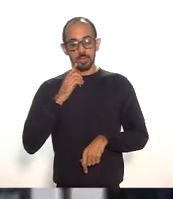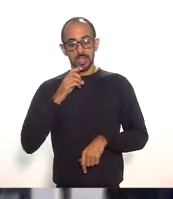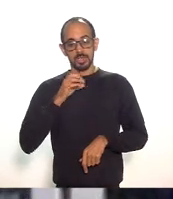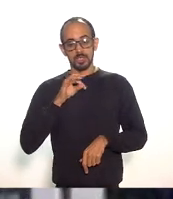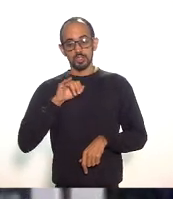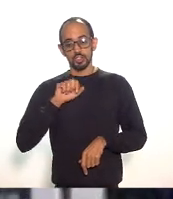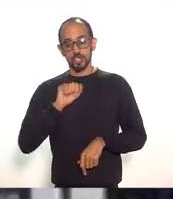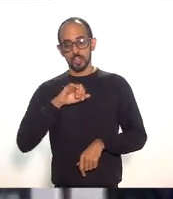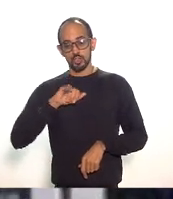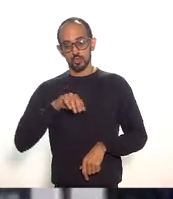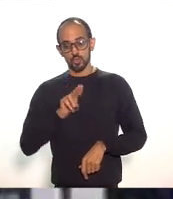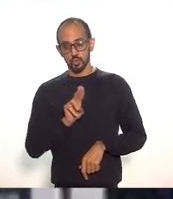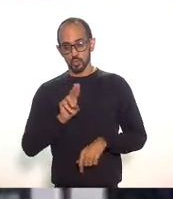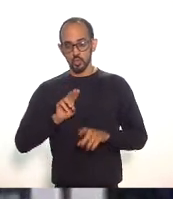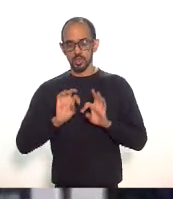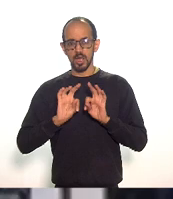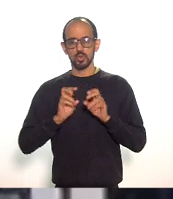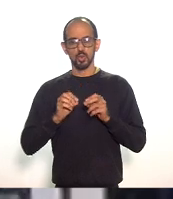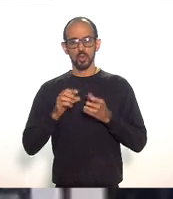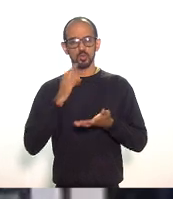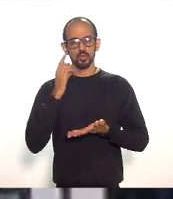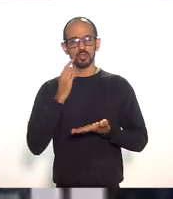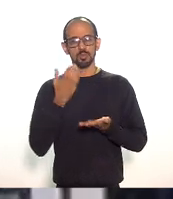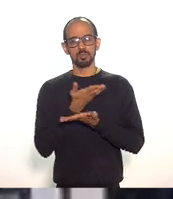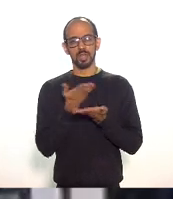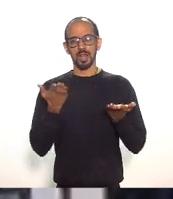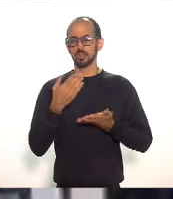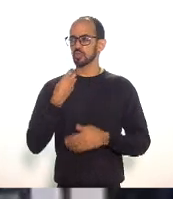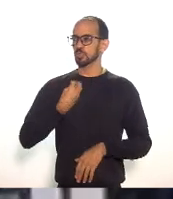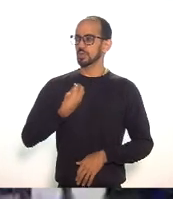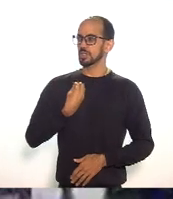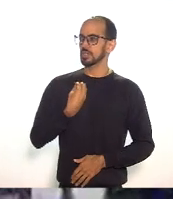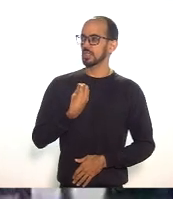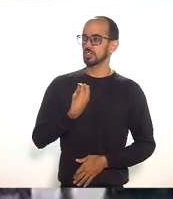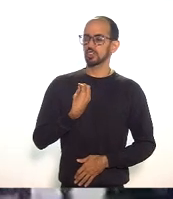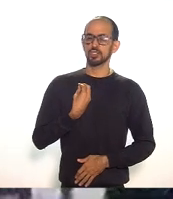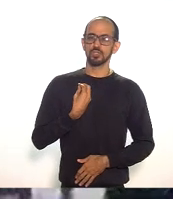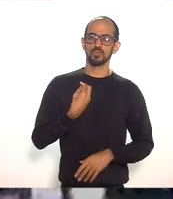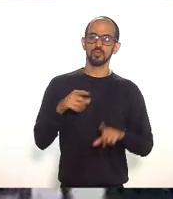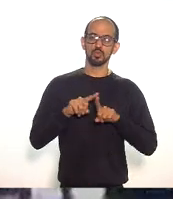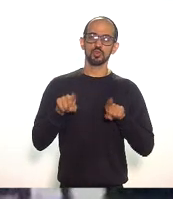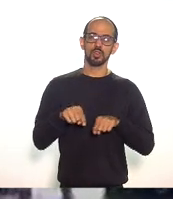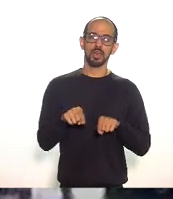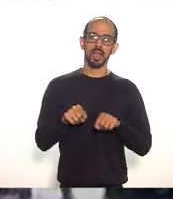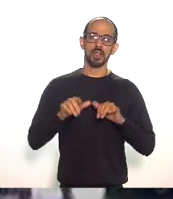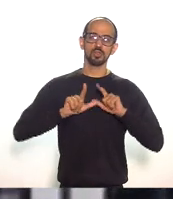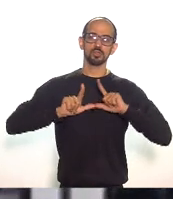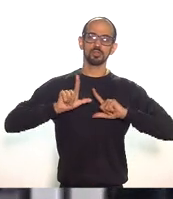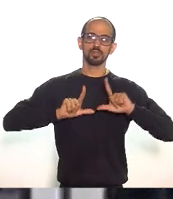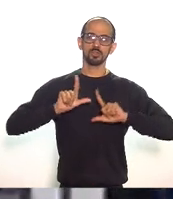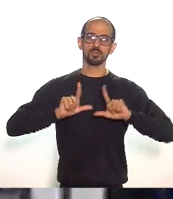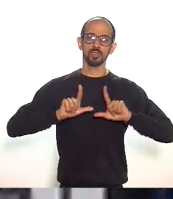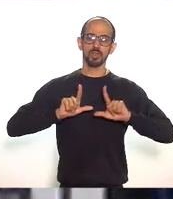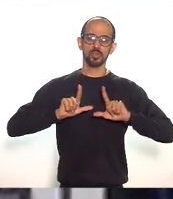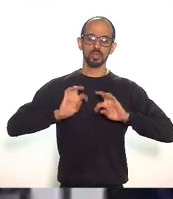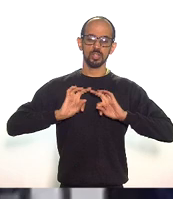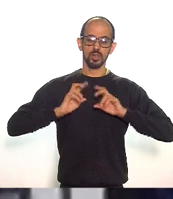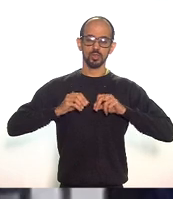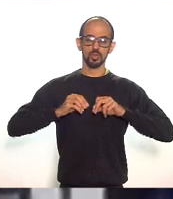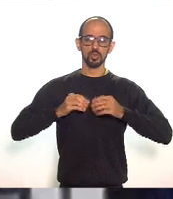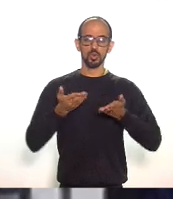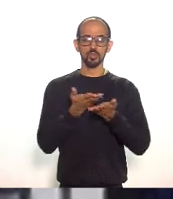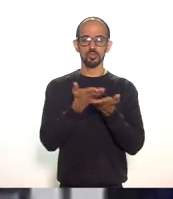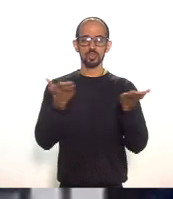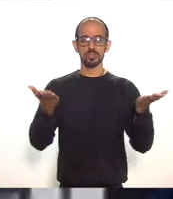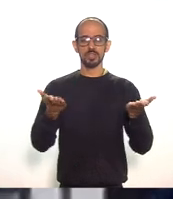deputadas presentes, senhores deputados presentes, funcionários, imprensa, companheiros que nos assistem pela